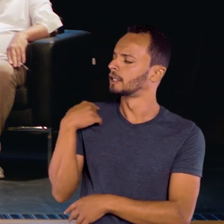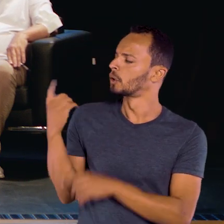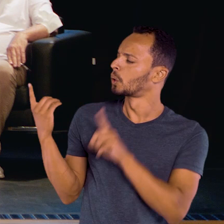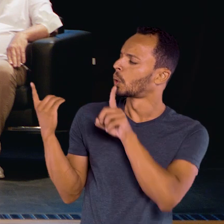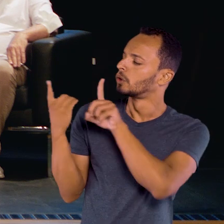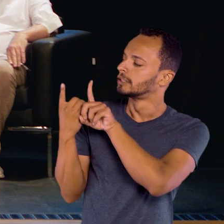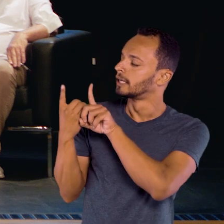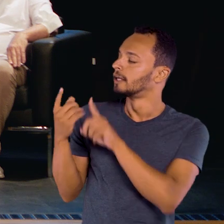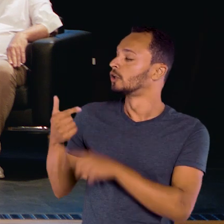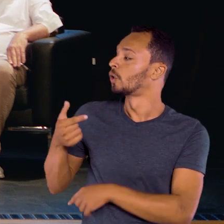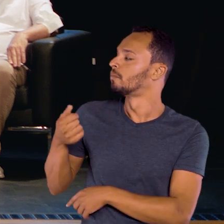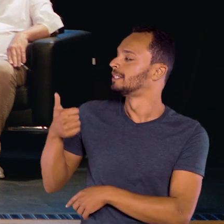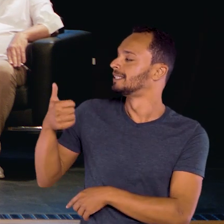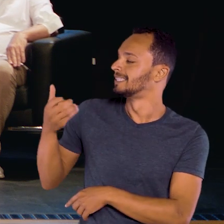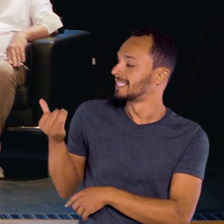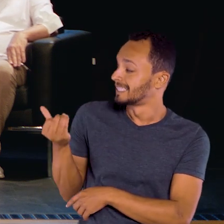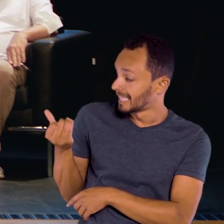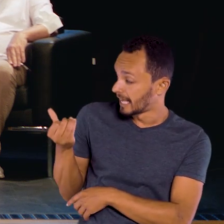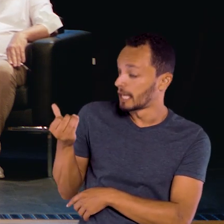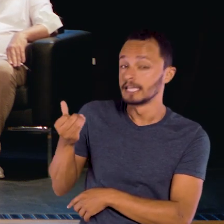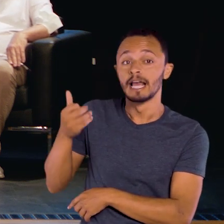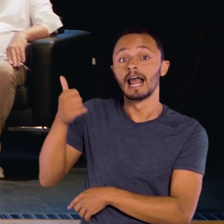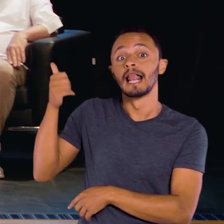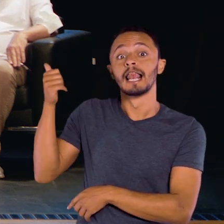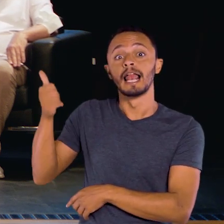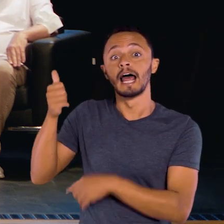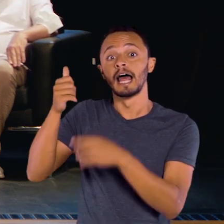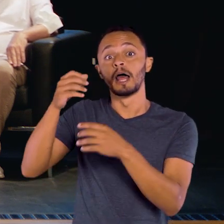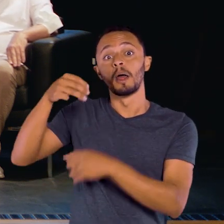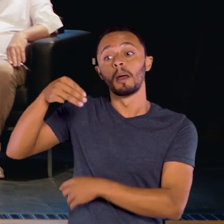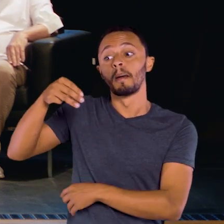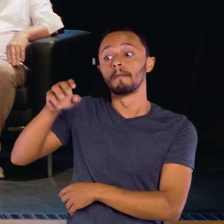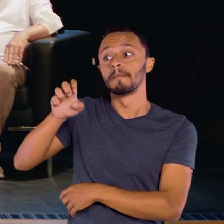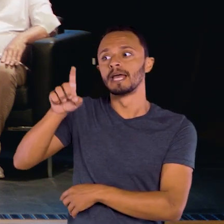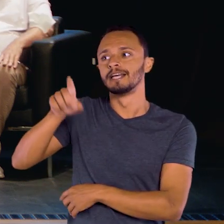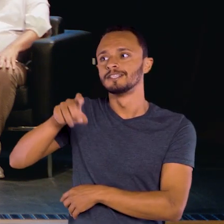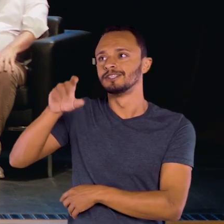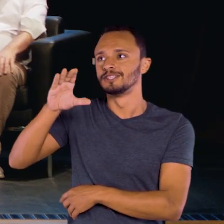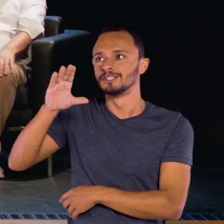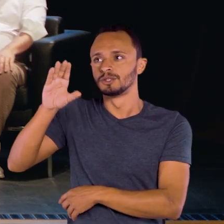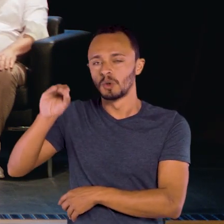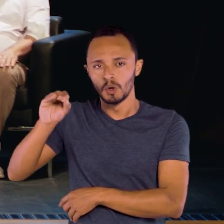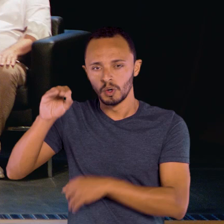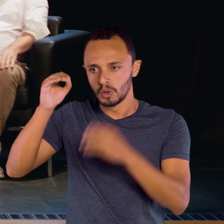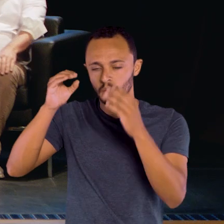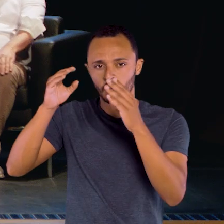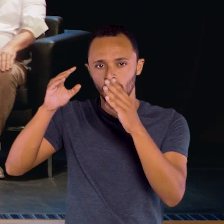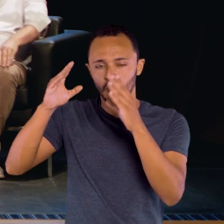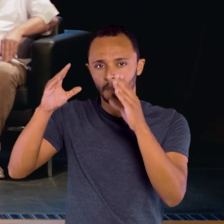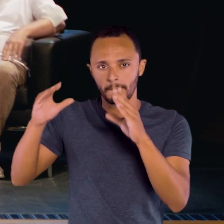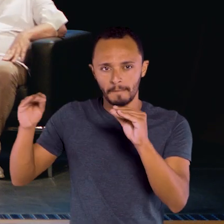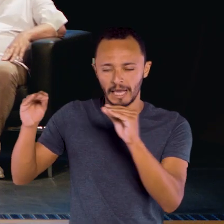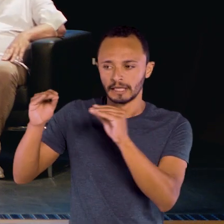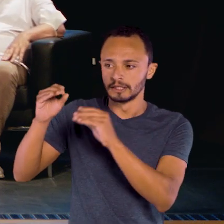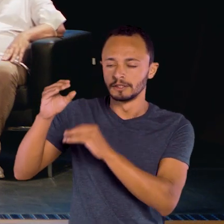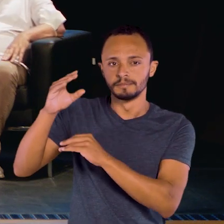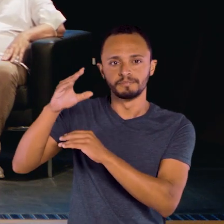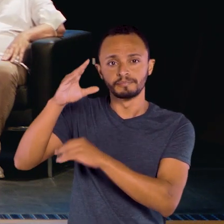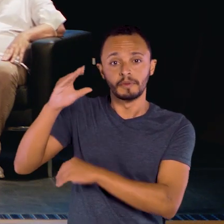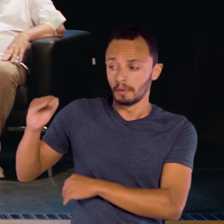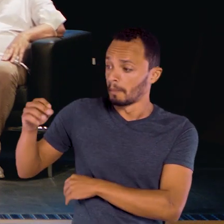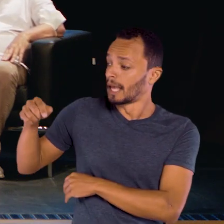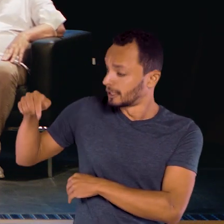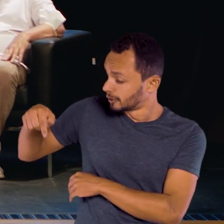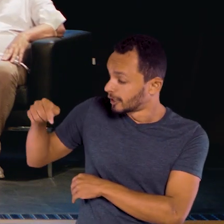lembra, 2016, no México. Lembra? Sabe Guadalajara? Sim, claro. Guadalajara. Eu mediei a mesa